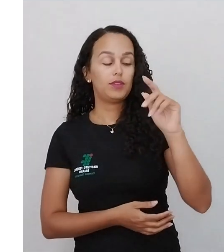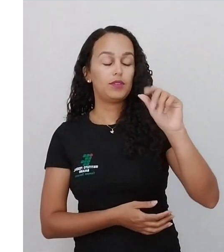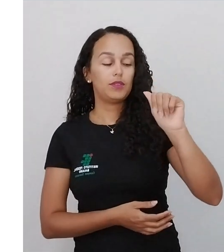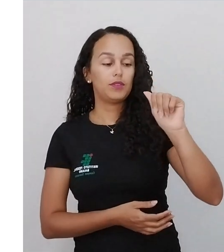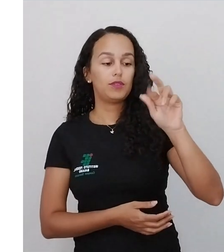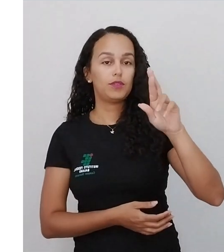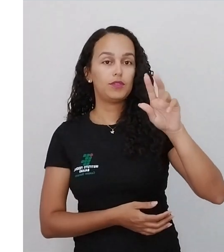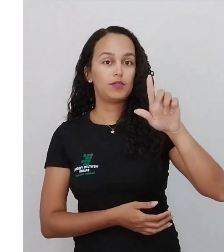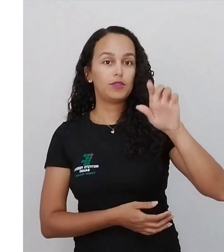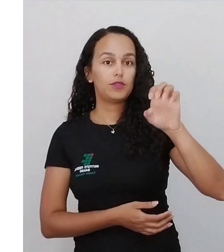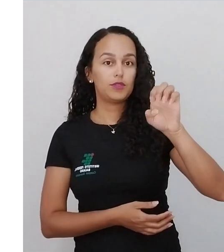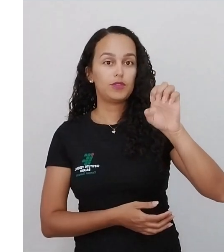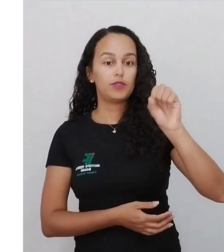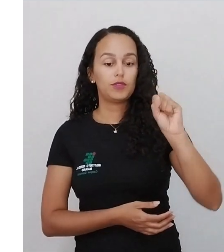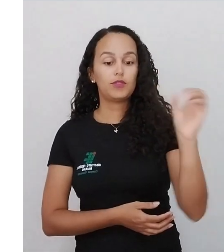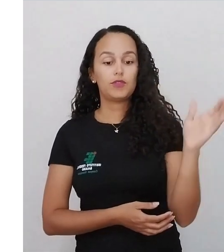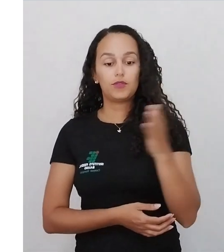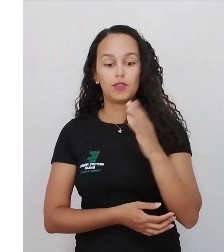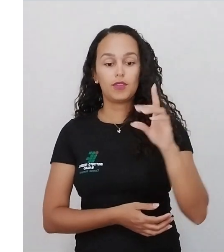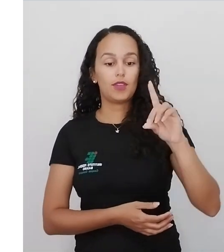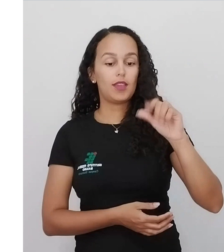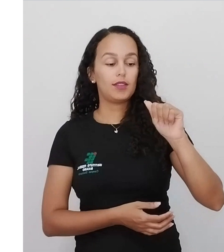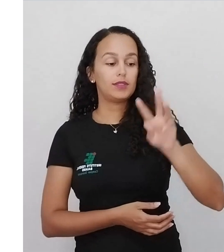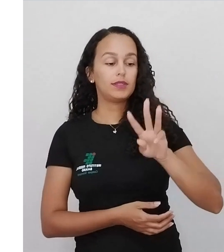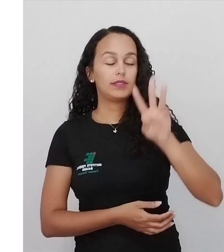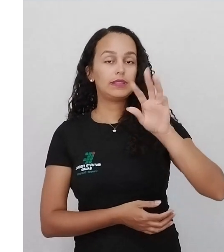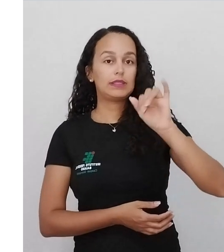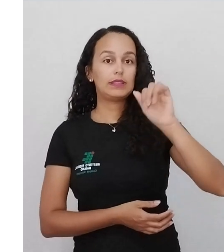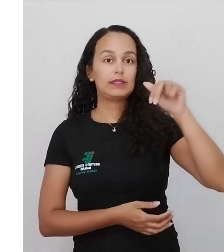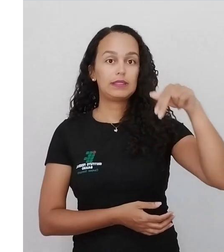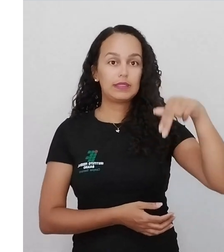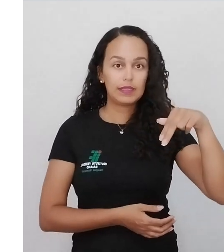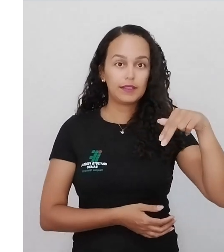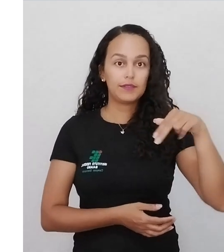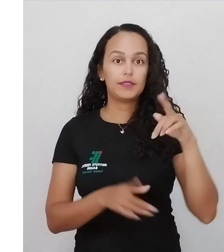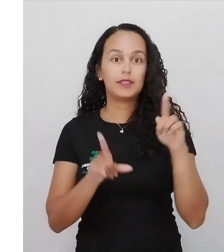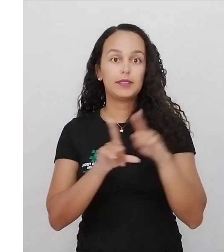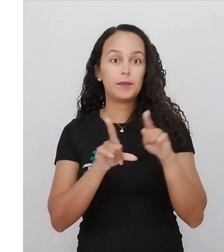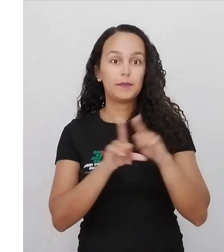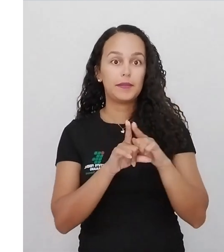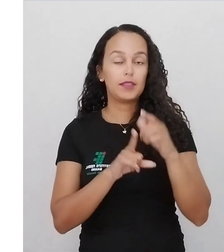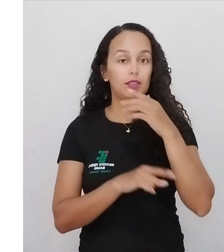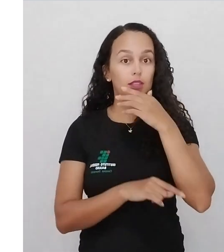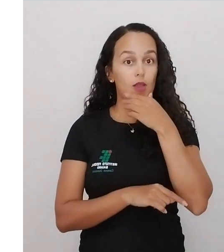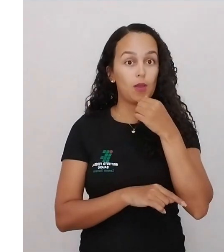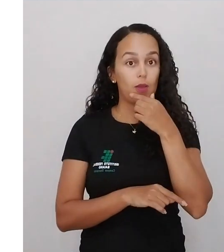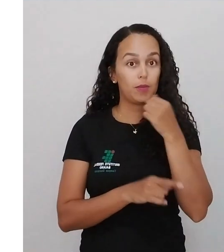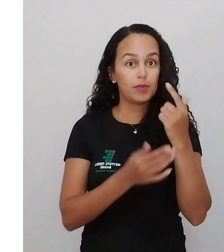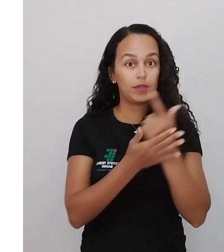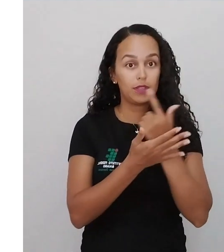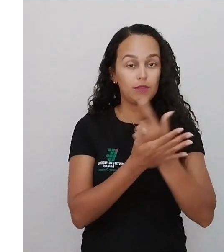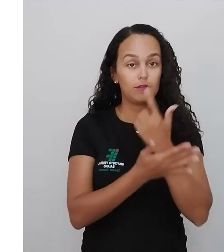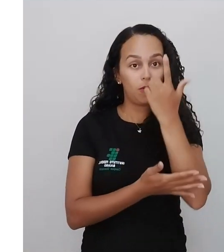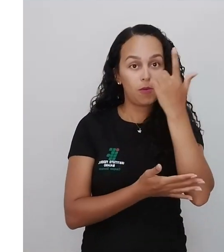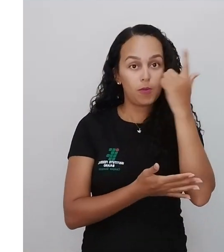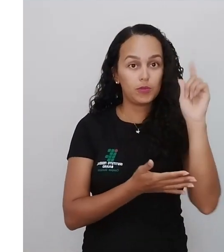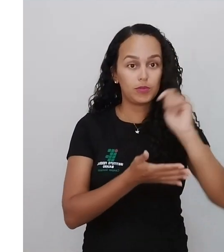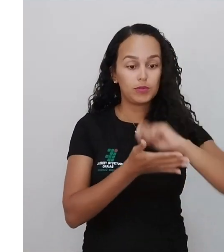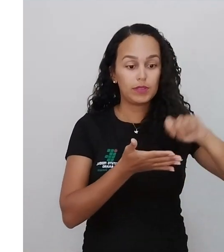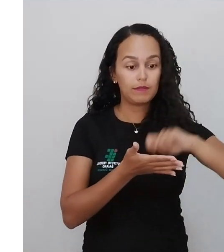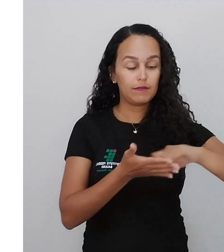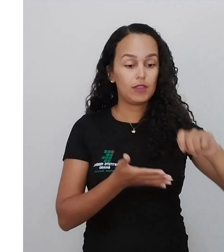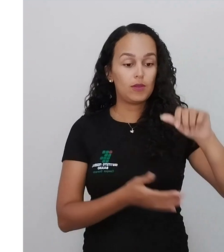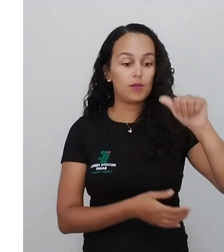com A Origem da Vida, que foi publicada por Alexander Oparin apenas em 1963. Então a gente vê uma